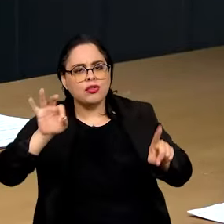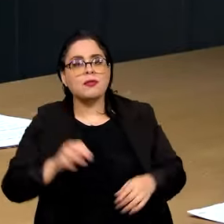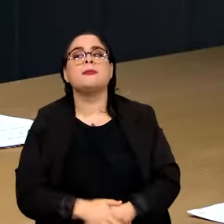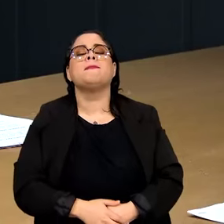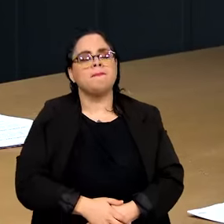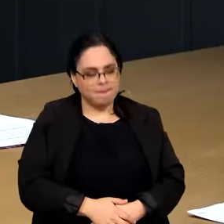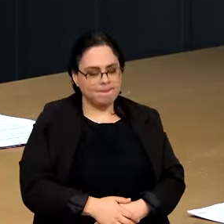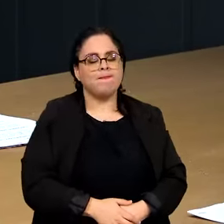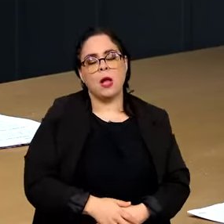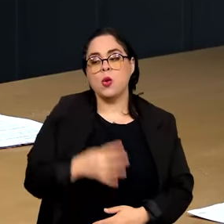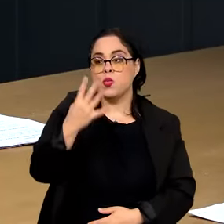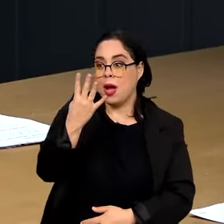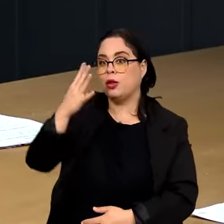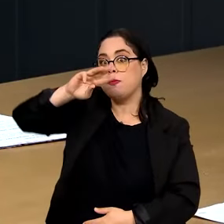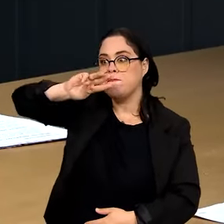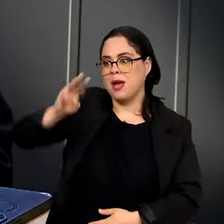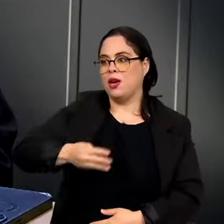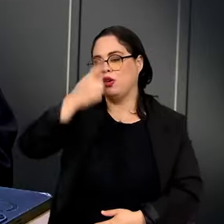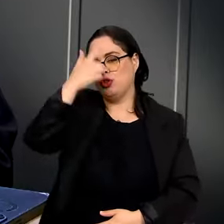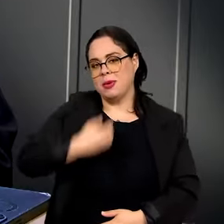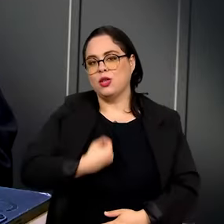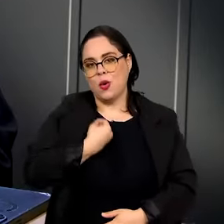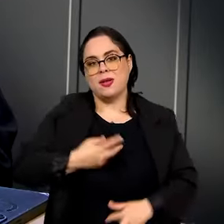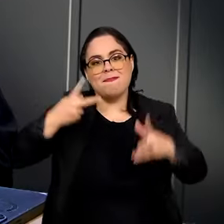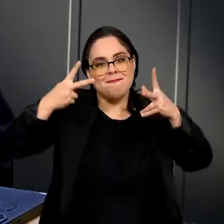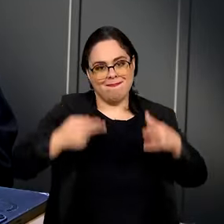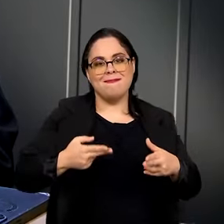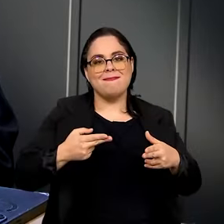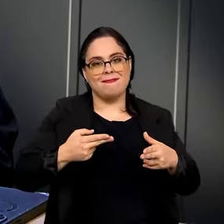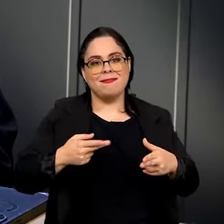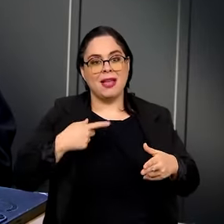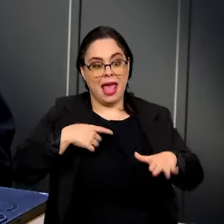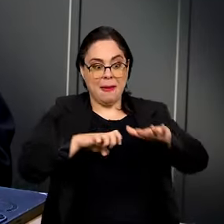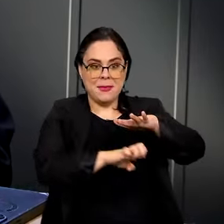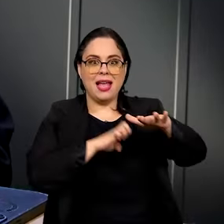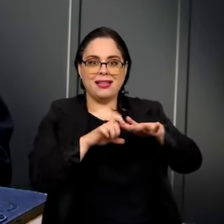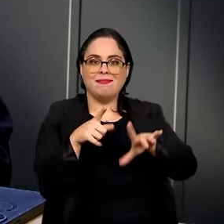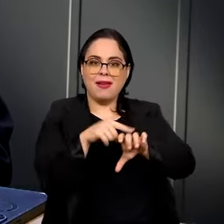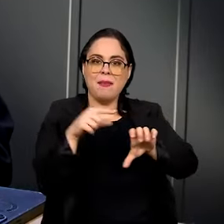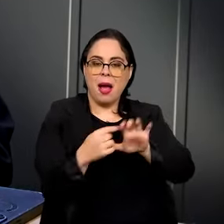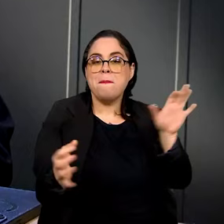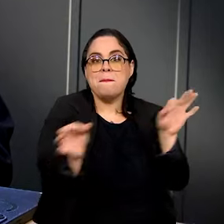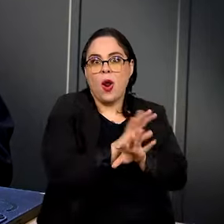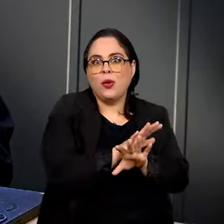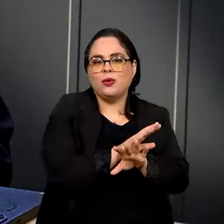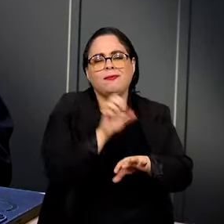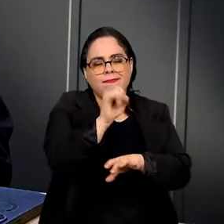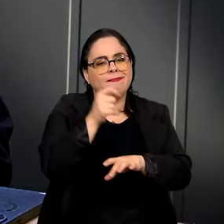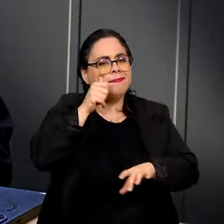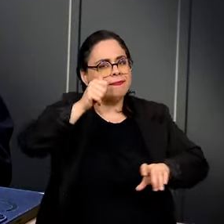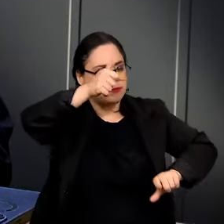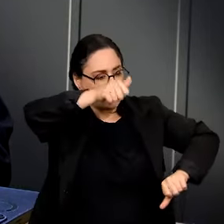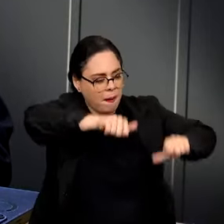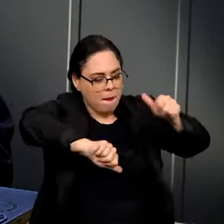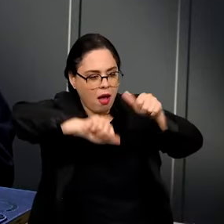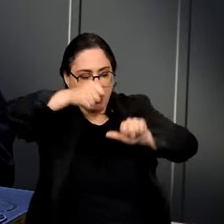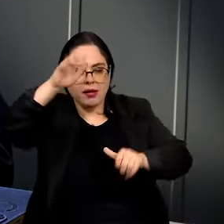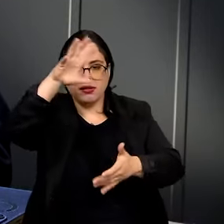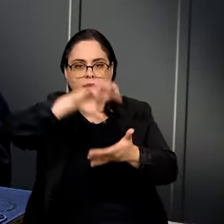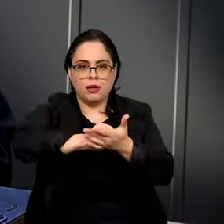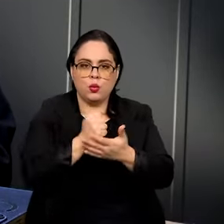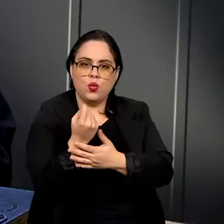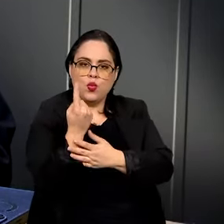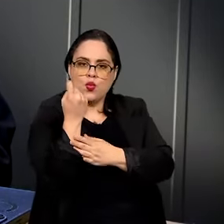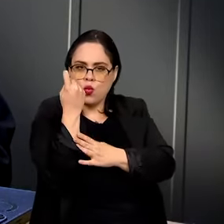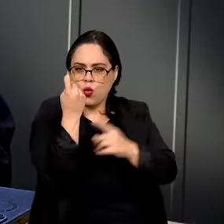empreender hoje temos mais de 4 milhões de pessoas né condição para empreender e se você